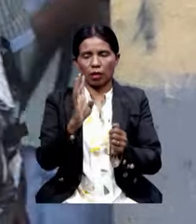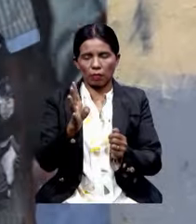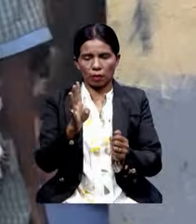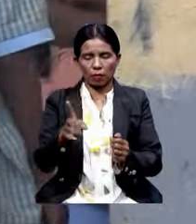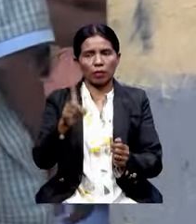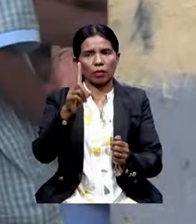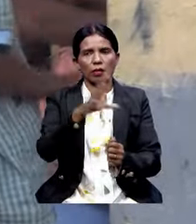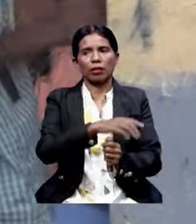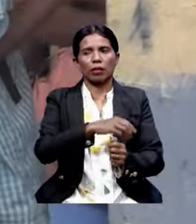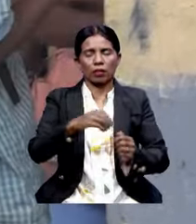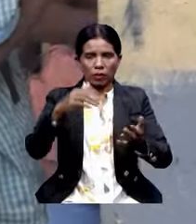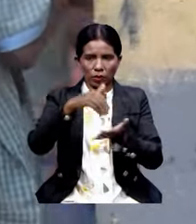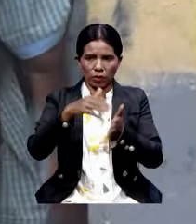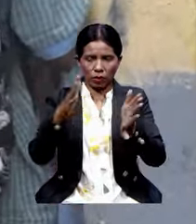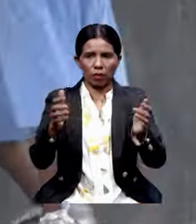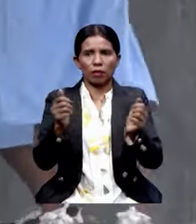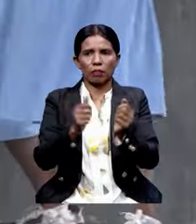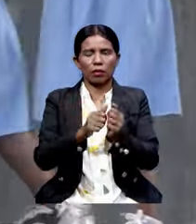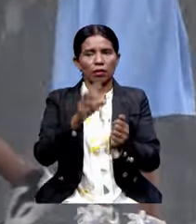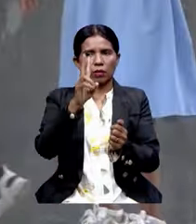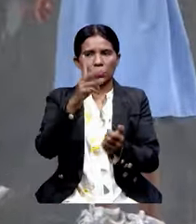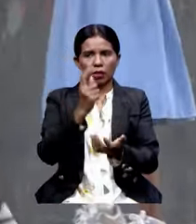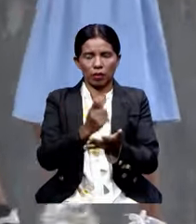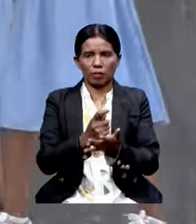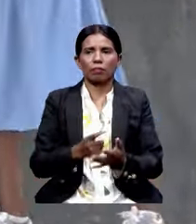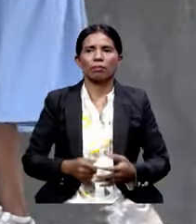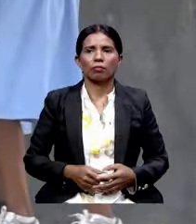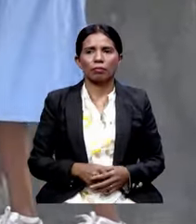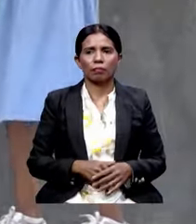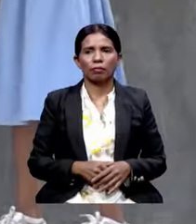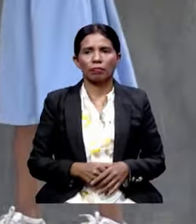Resinida, no total estudante Liu Rihunrua. Luciana Amaral, Aderit Semenes, GMN.